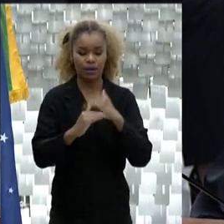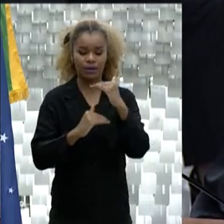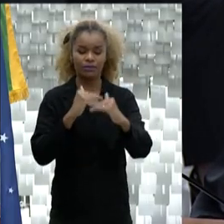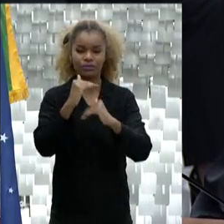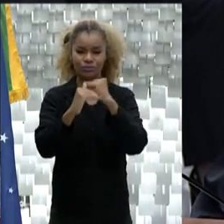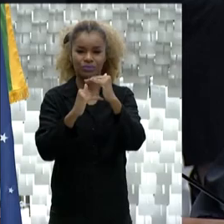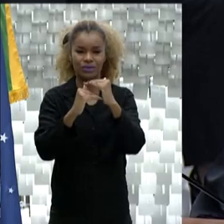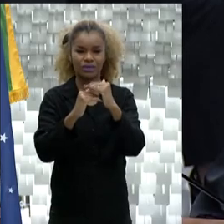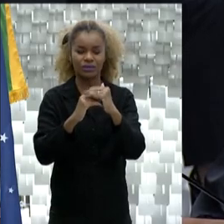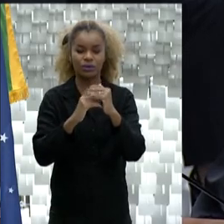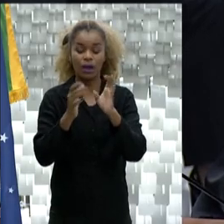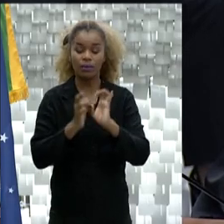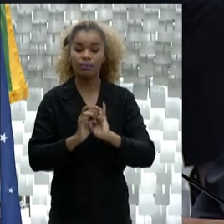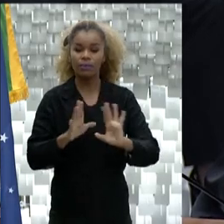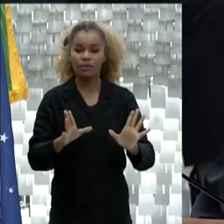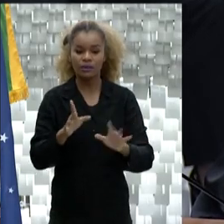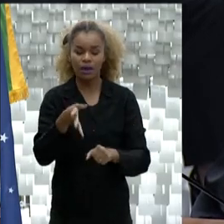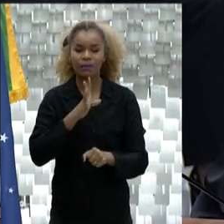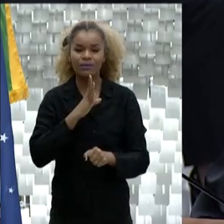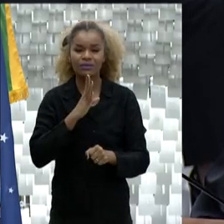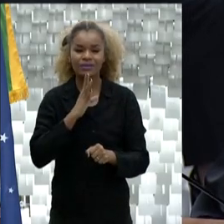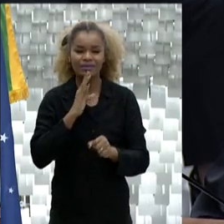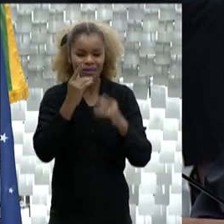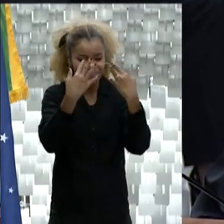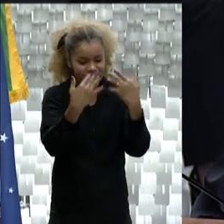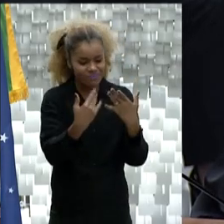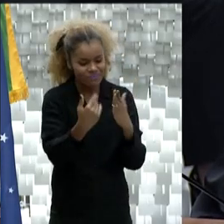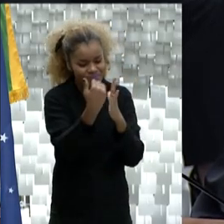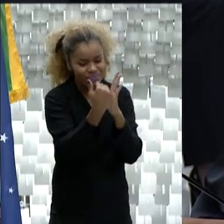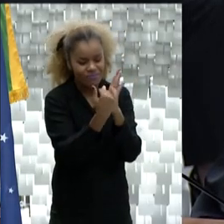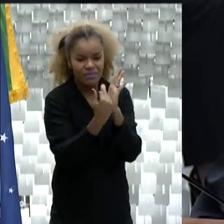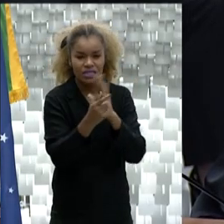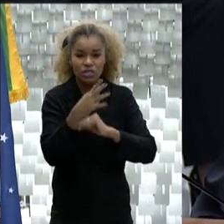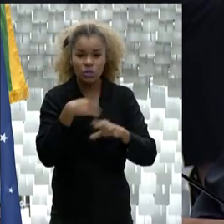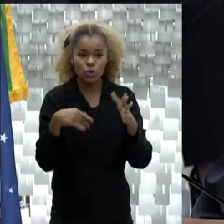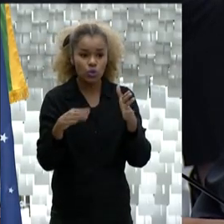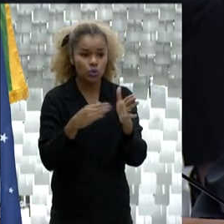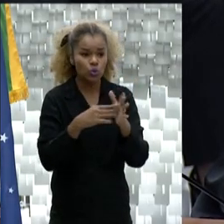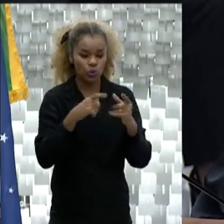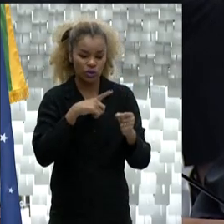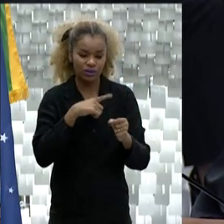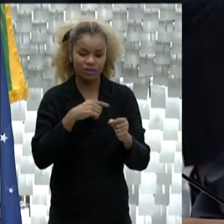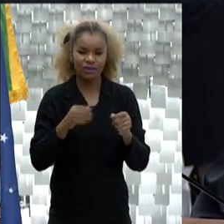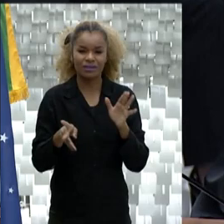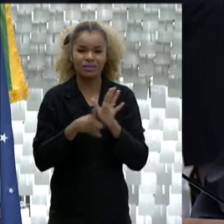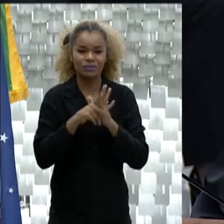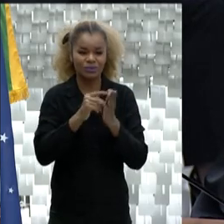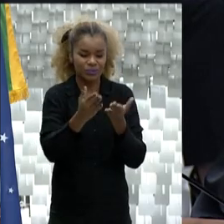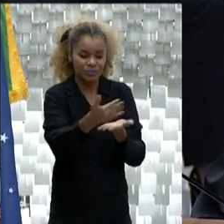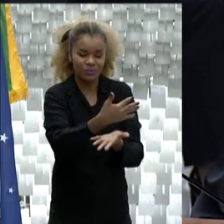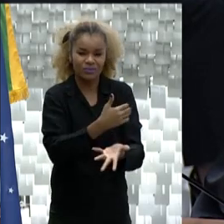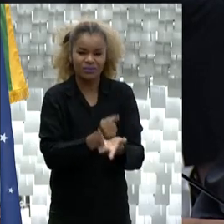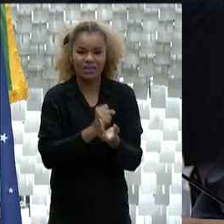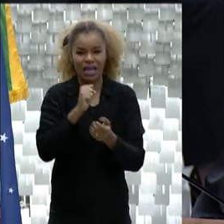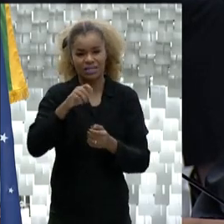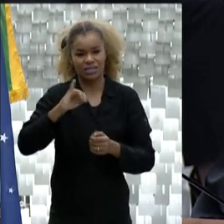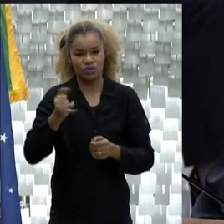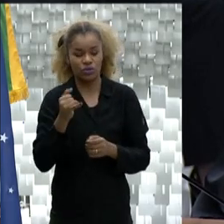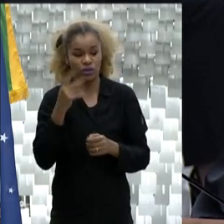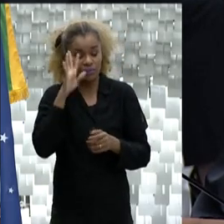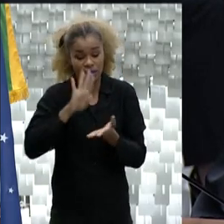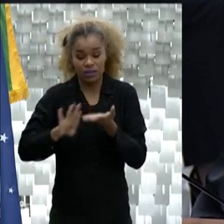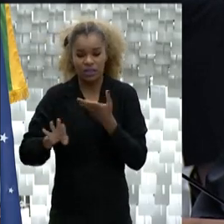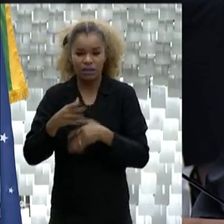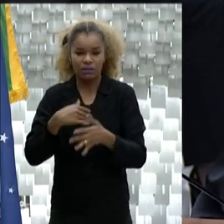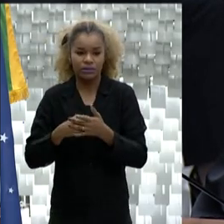desenvolvimento permitirá o conhecimento detalhado do acervo do STJ para extrair controvérsia das petições